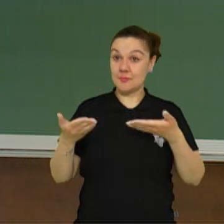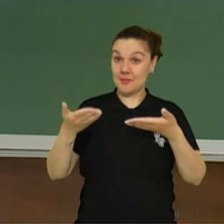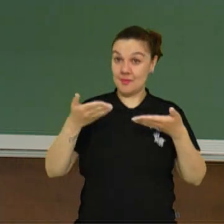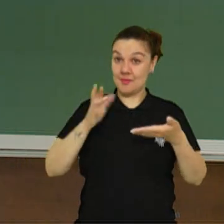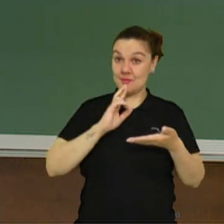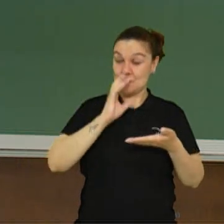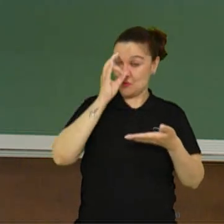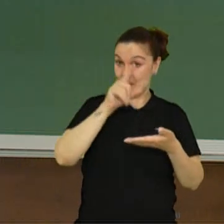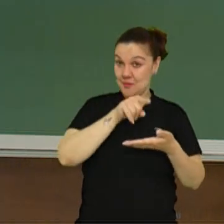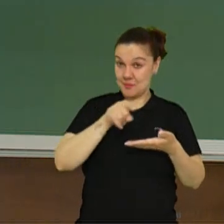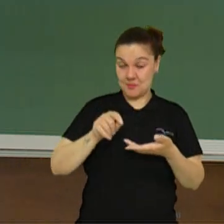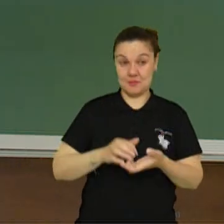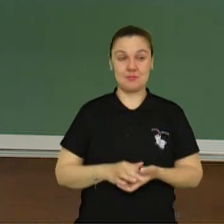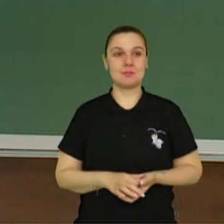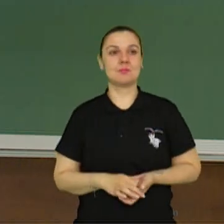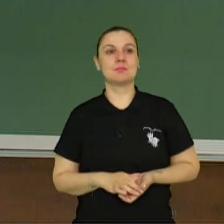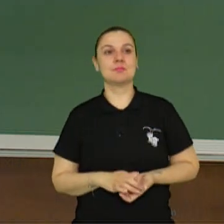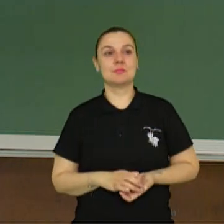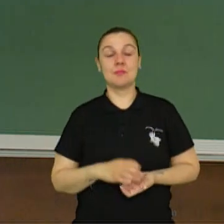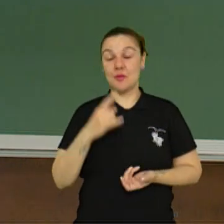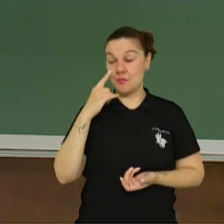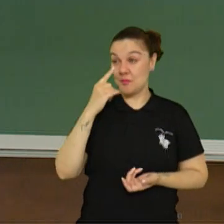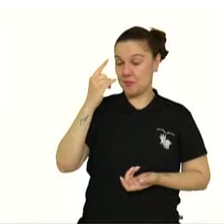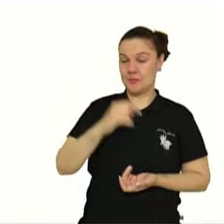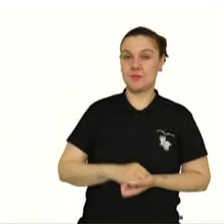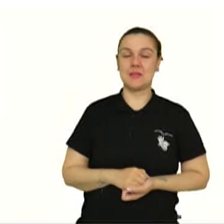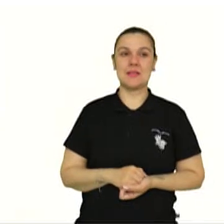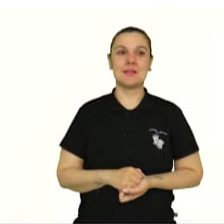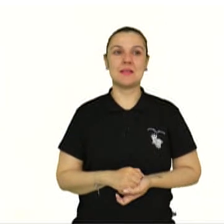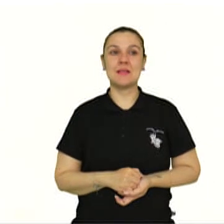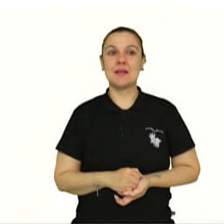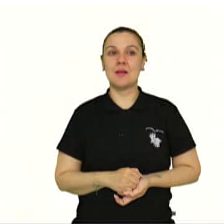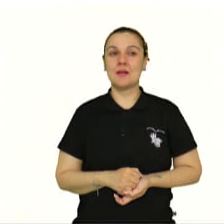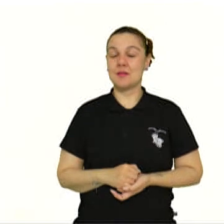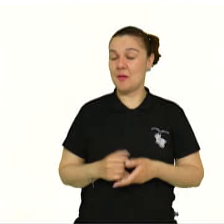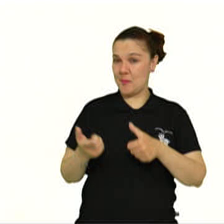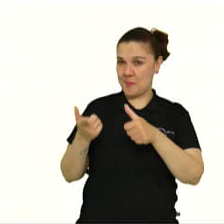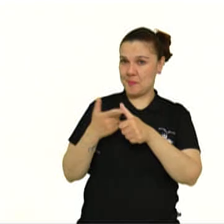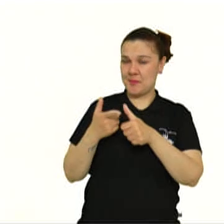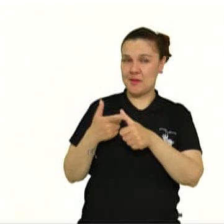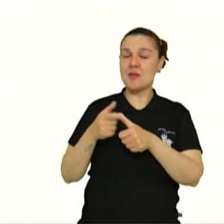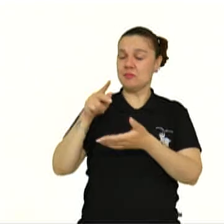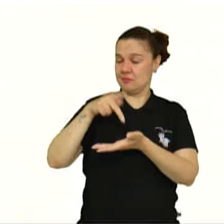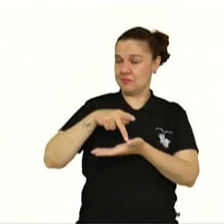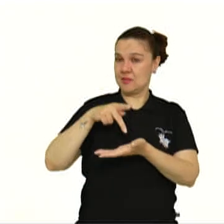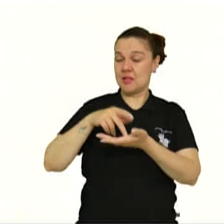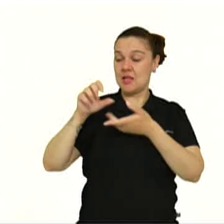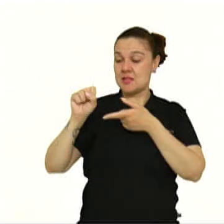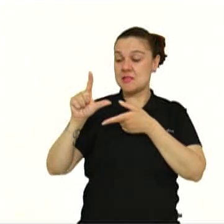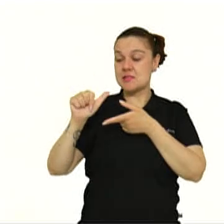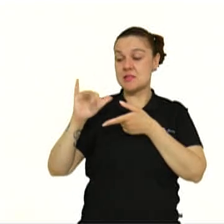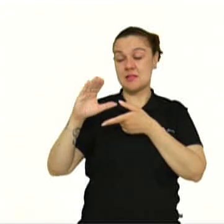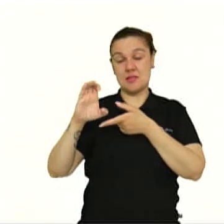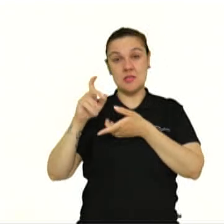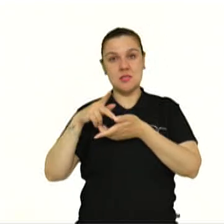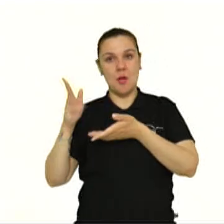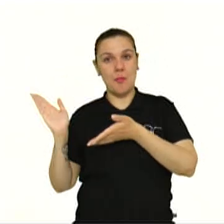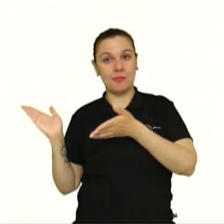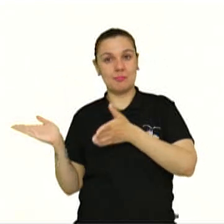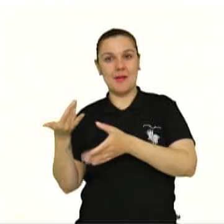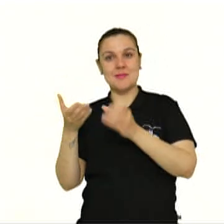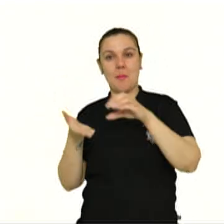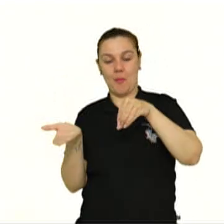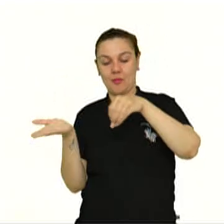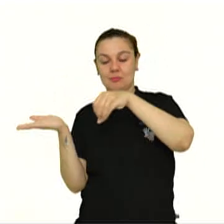resposta correta para vocês. Vamos vendo lá. Então, a primeira é verdadeiro. O slice é um movimento que o jogador faz como se